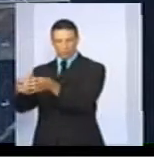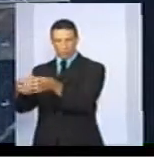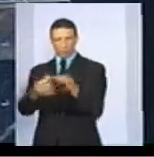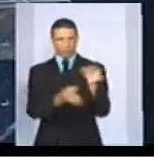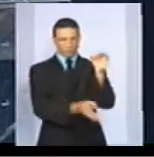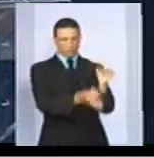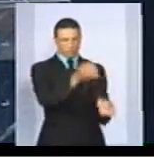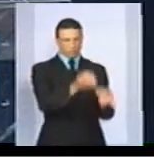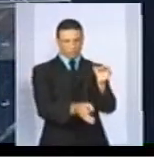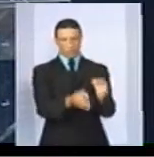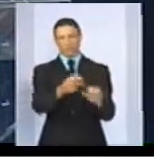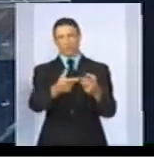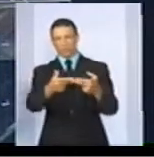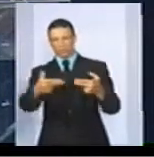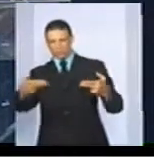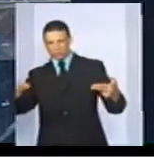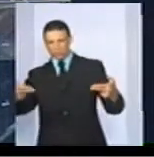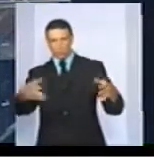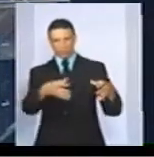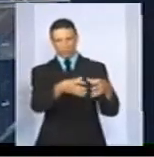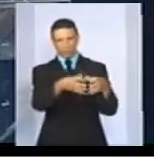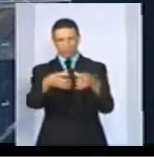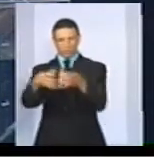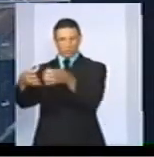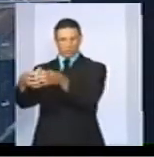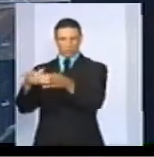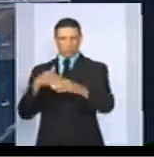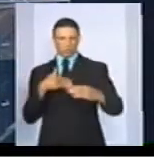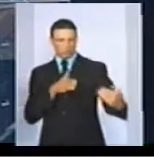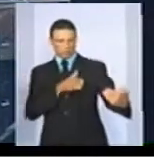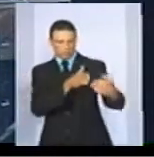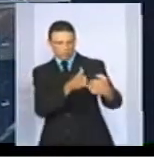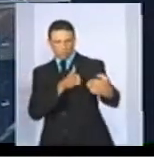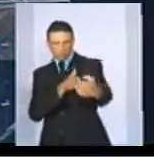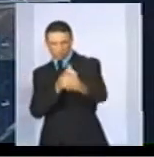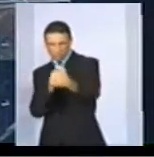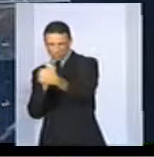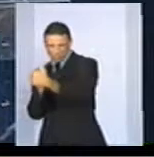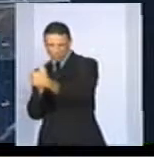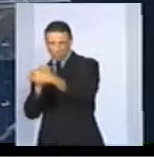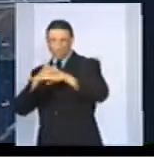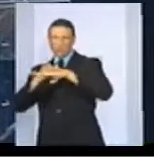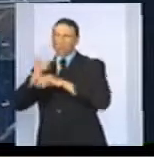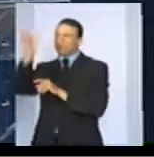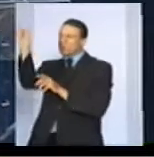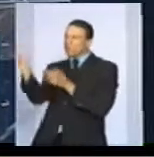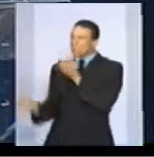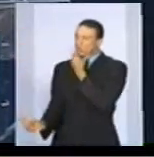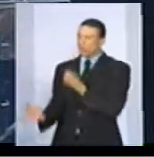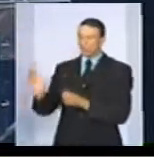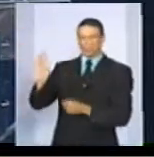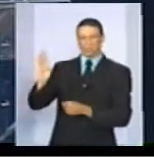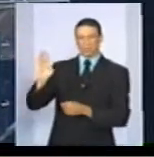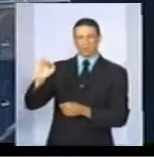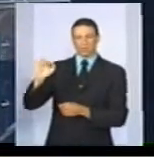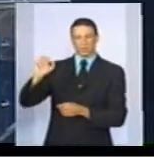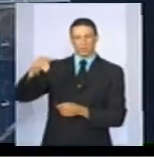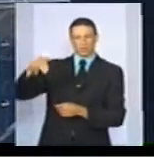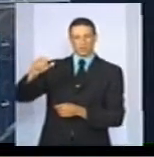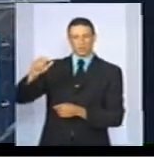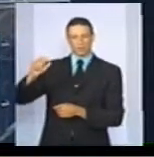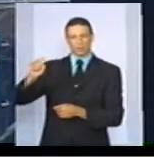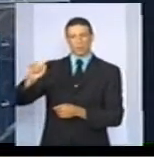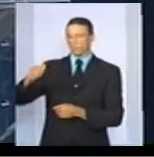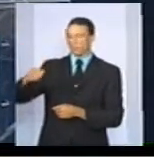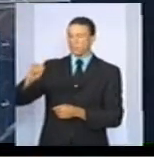judiciário é claro que não me alinho ao pragmatismo de Bismark para quem não me perguntem Como